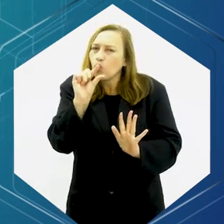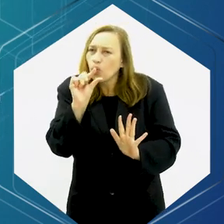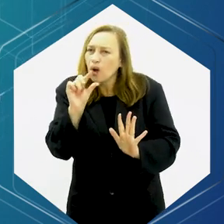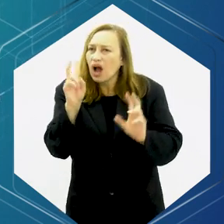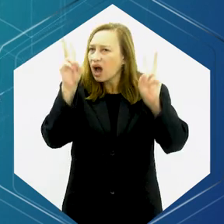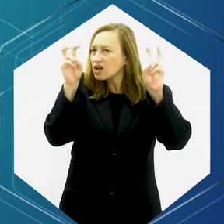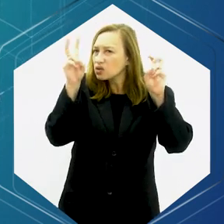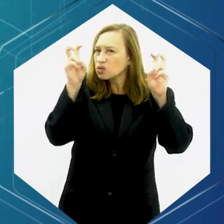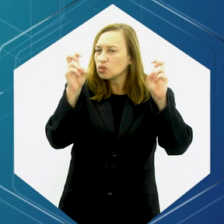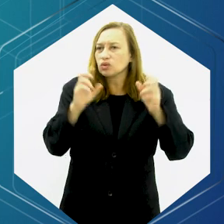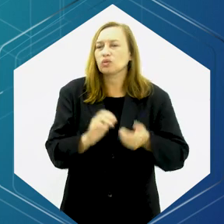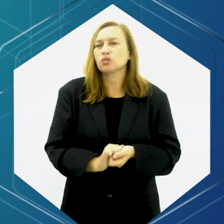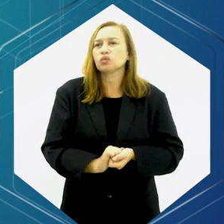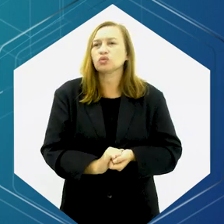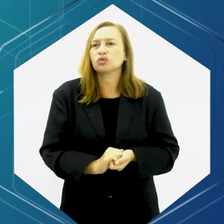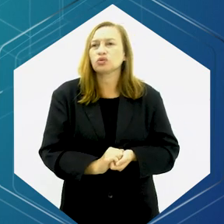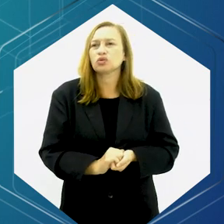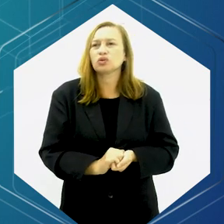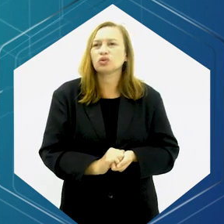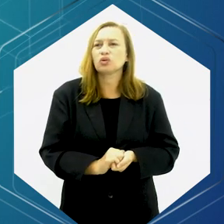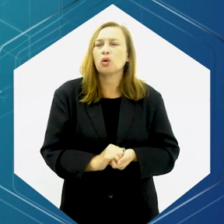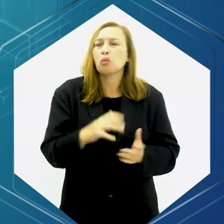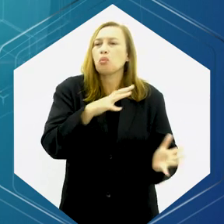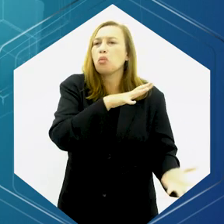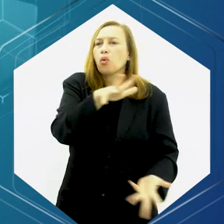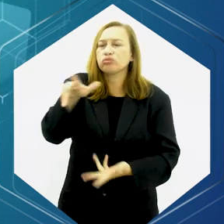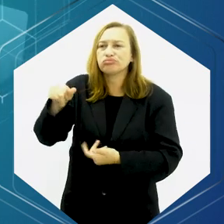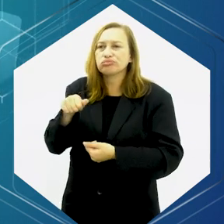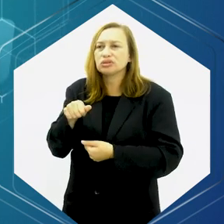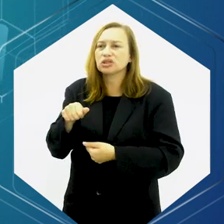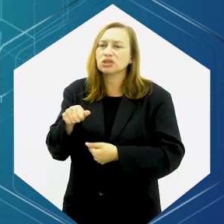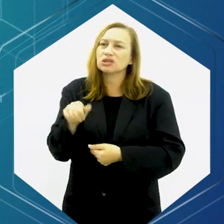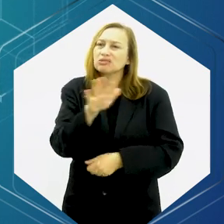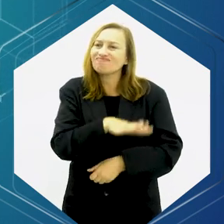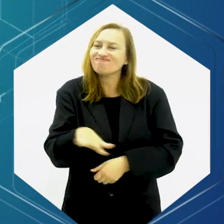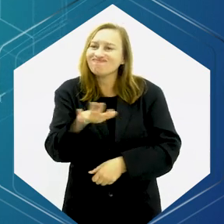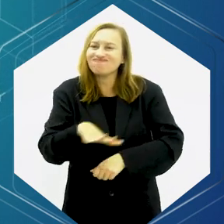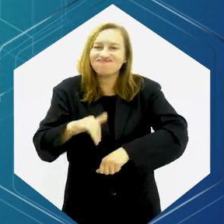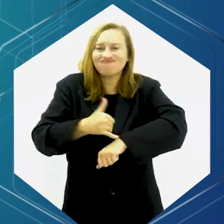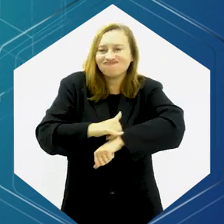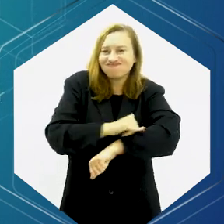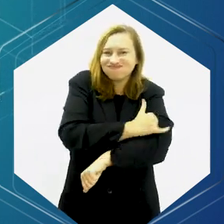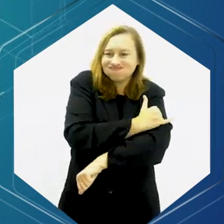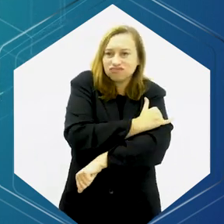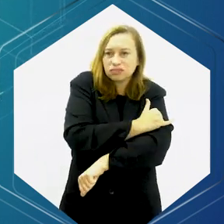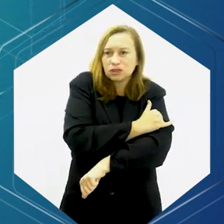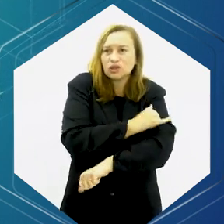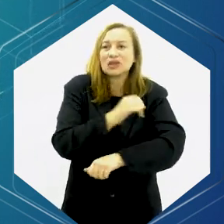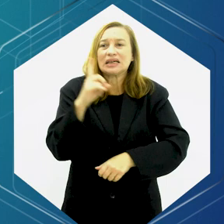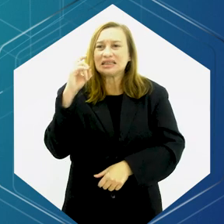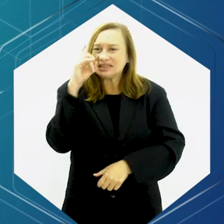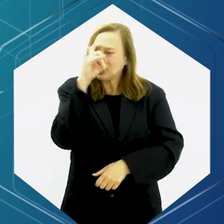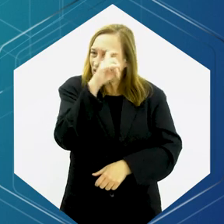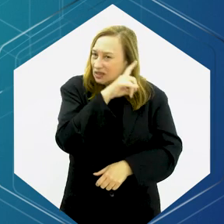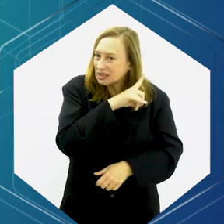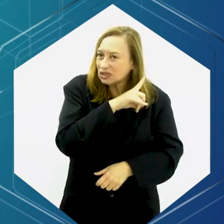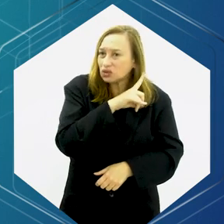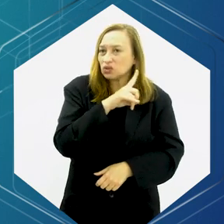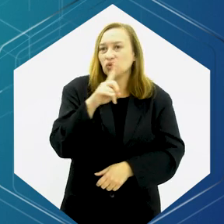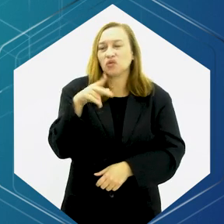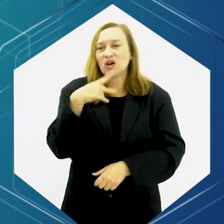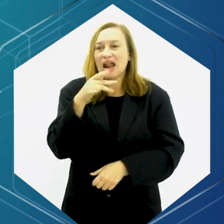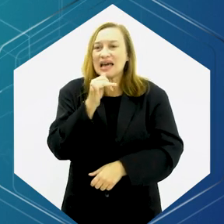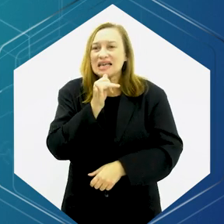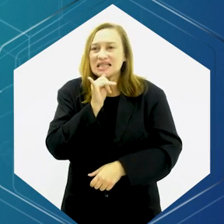questão sobre a a situação eh mundial da obesidade infantil por favor e é difícil